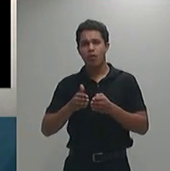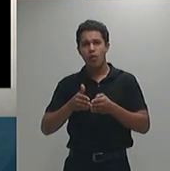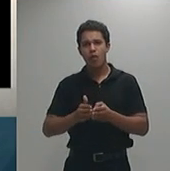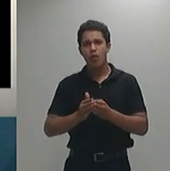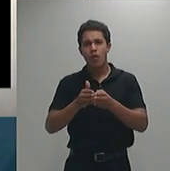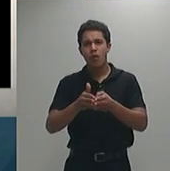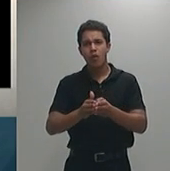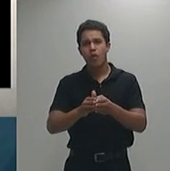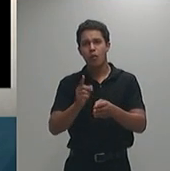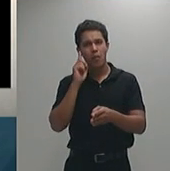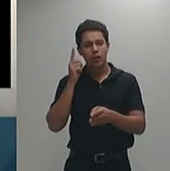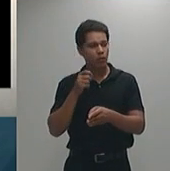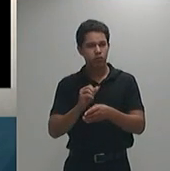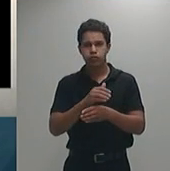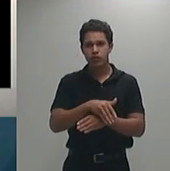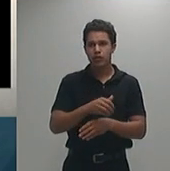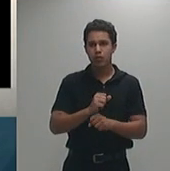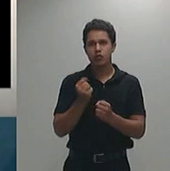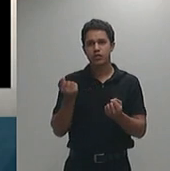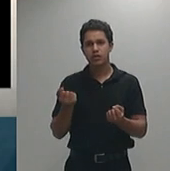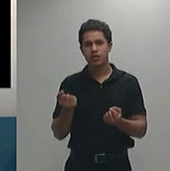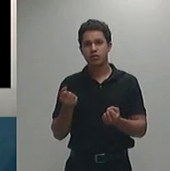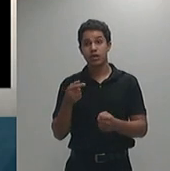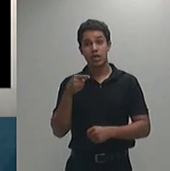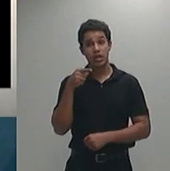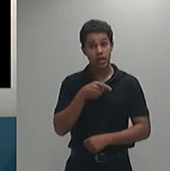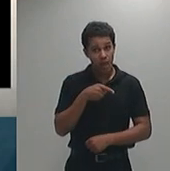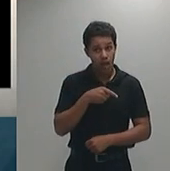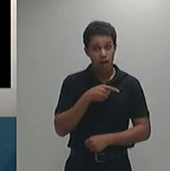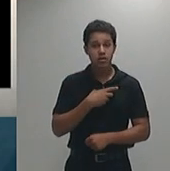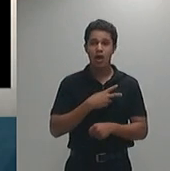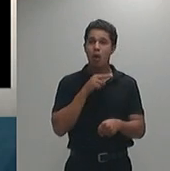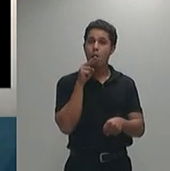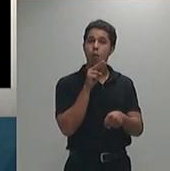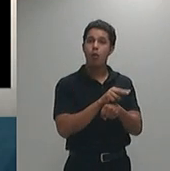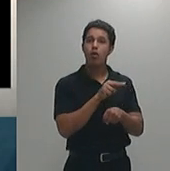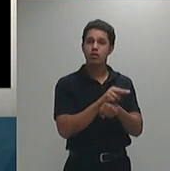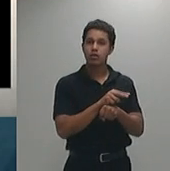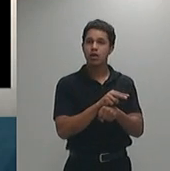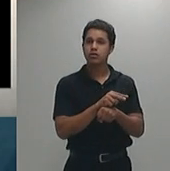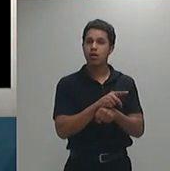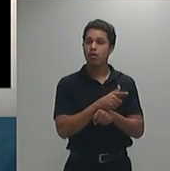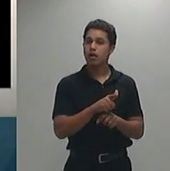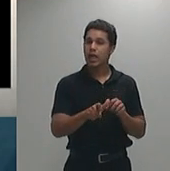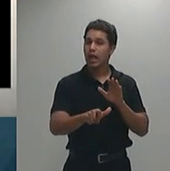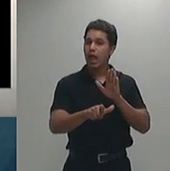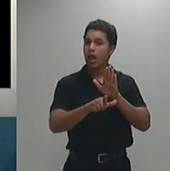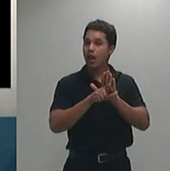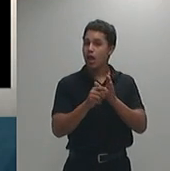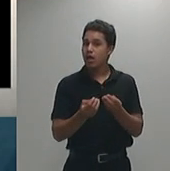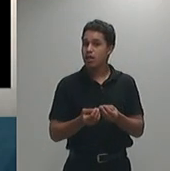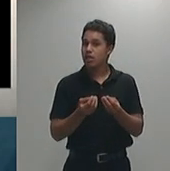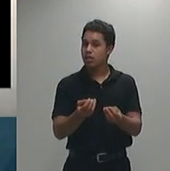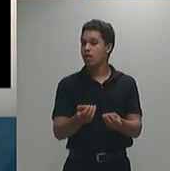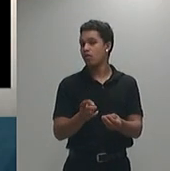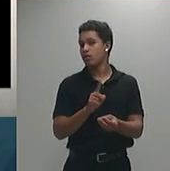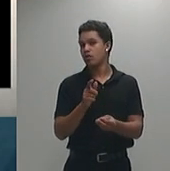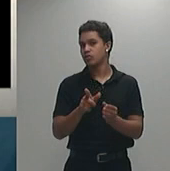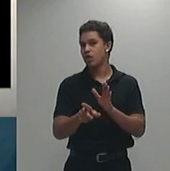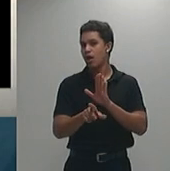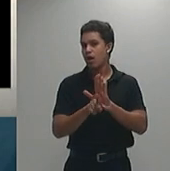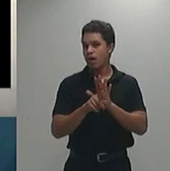esta a proteção que a lei deu não só a lei a Lex specialis dos planos de saúde